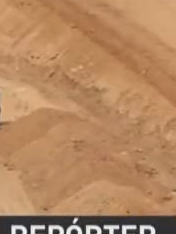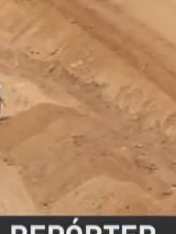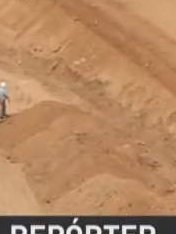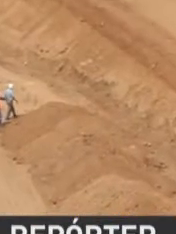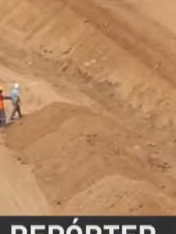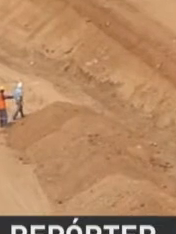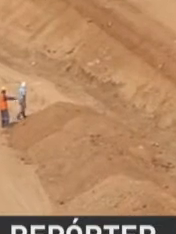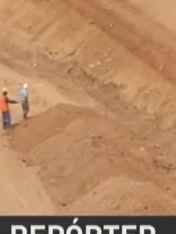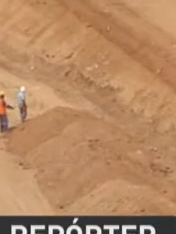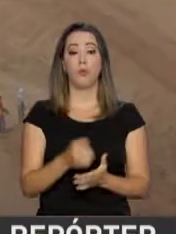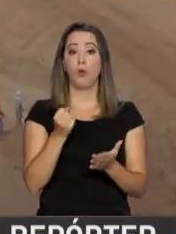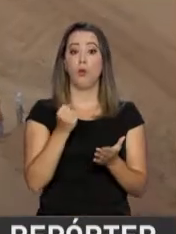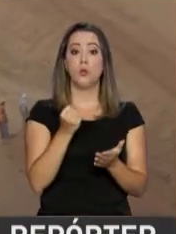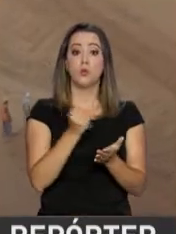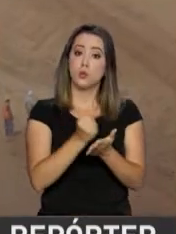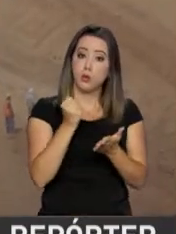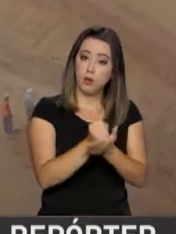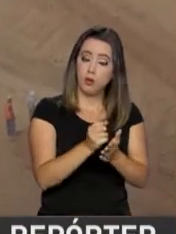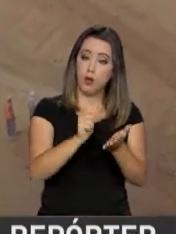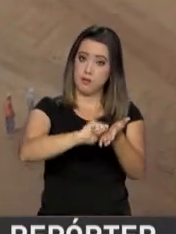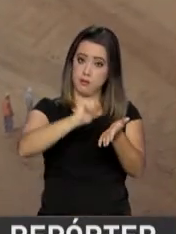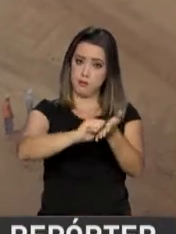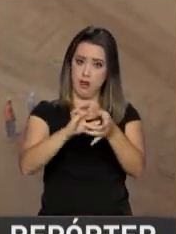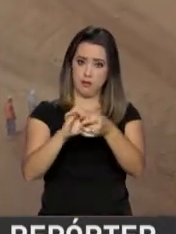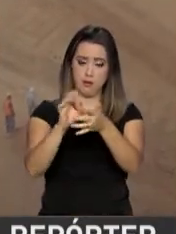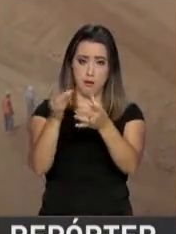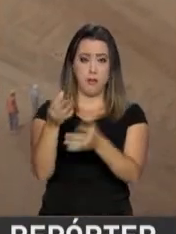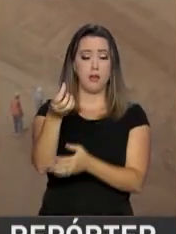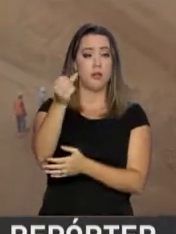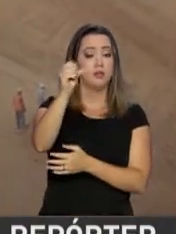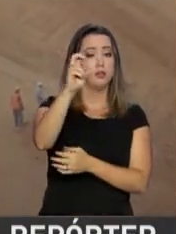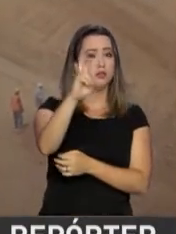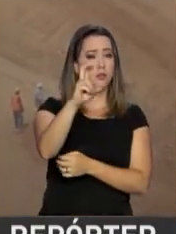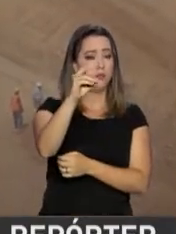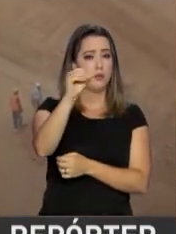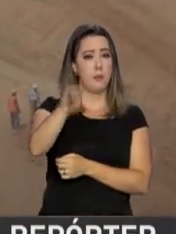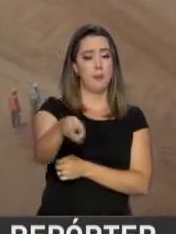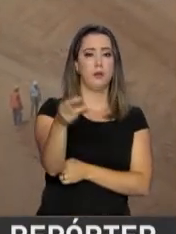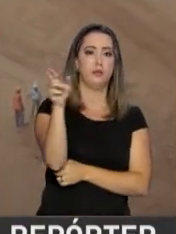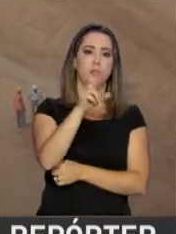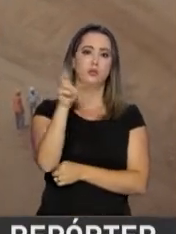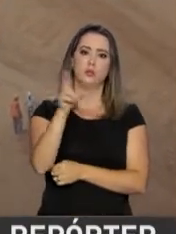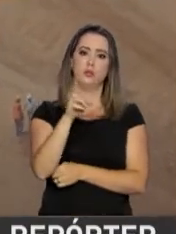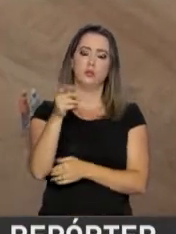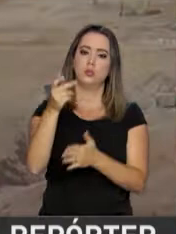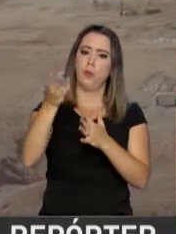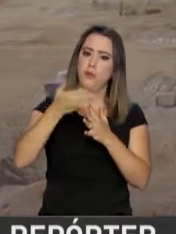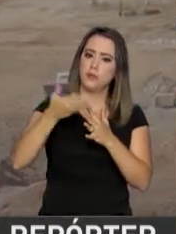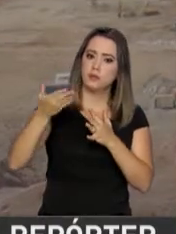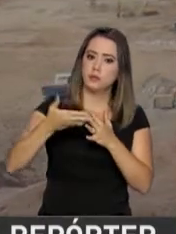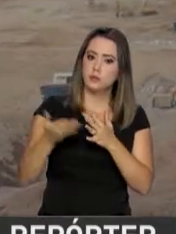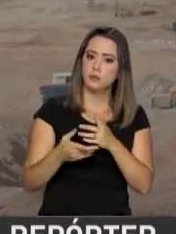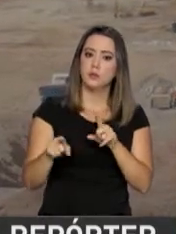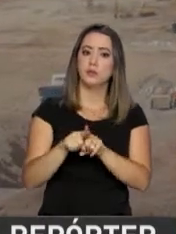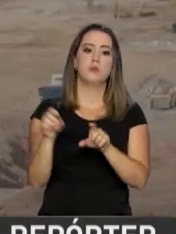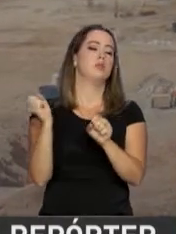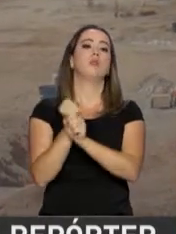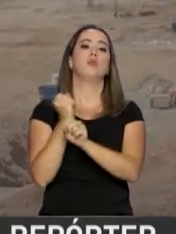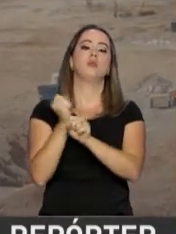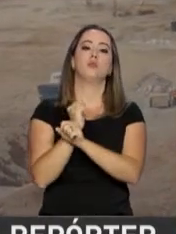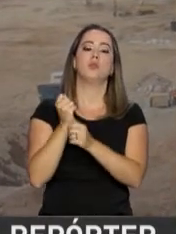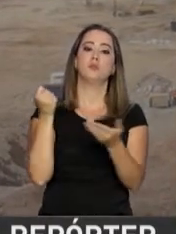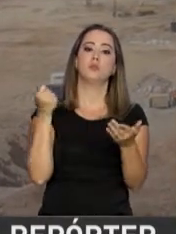os contratos assinados liberam cerca de 950 milhões de reais em financiamentos para obras de saneamento